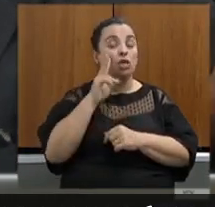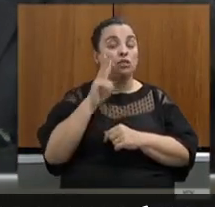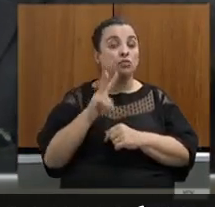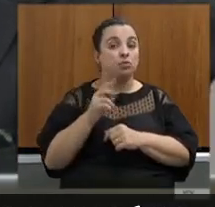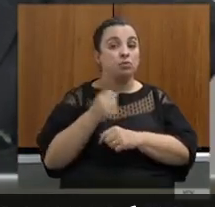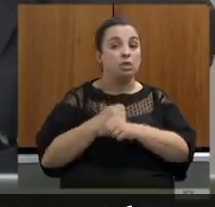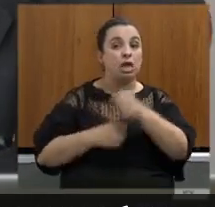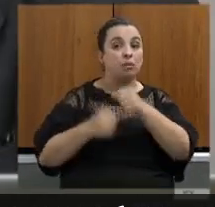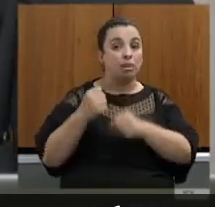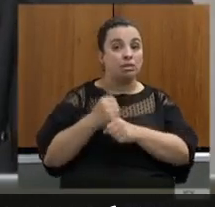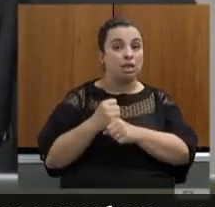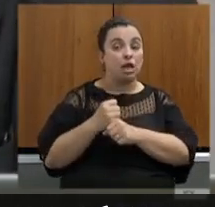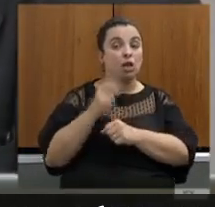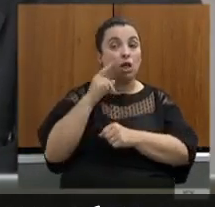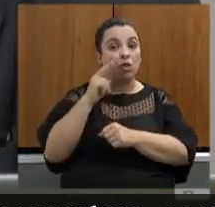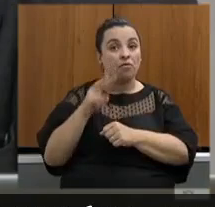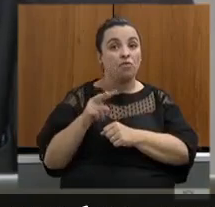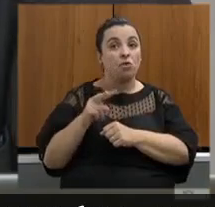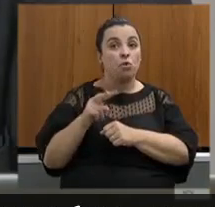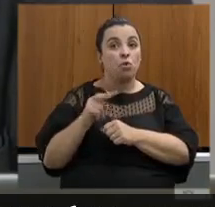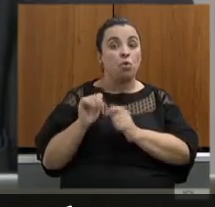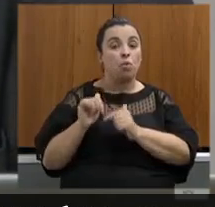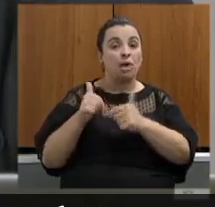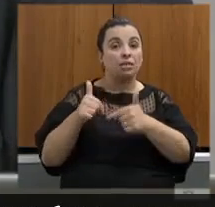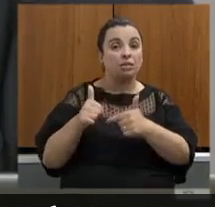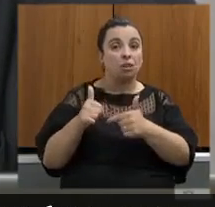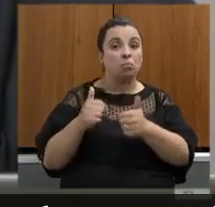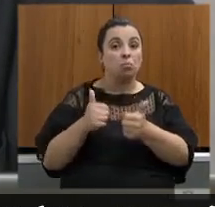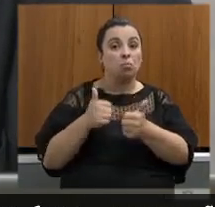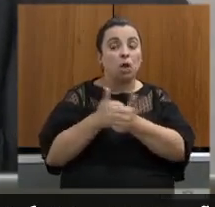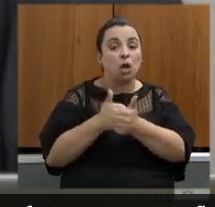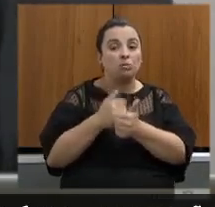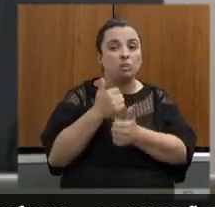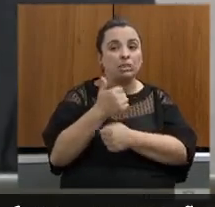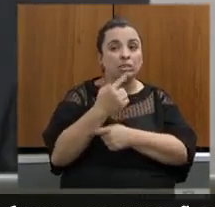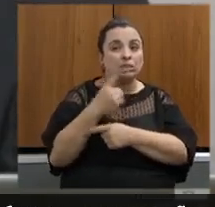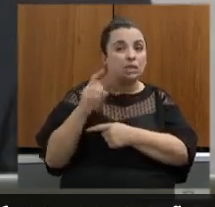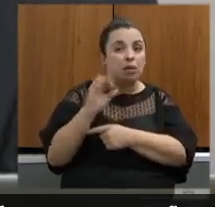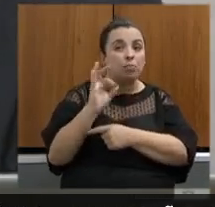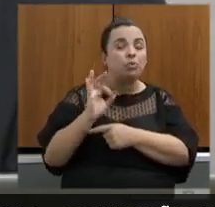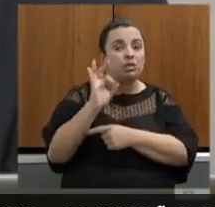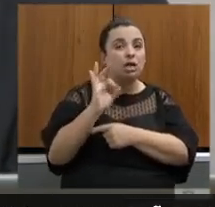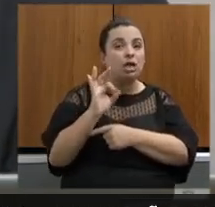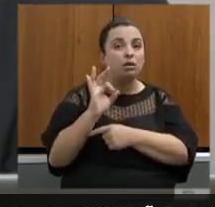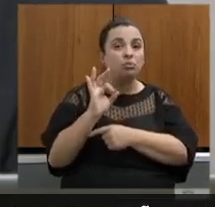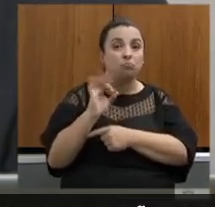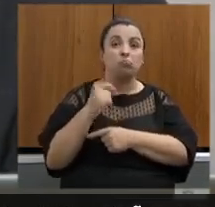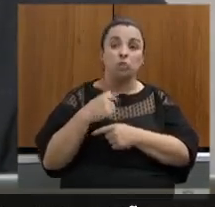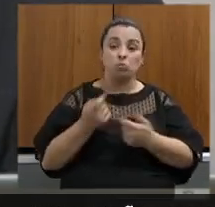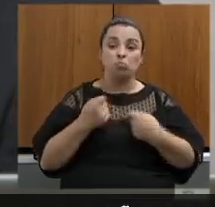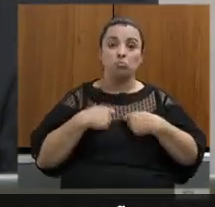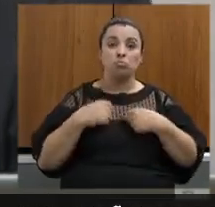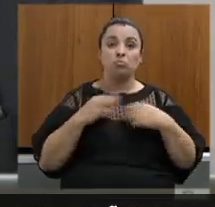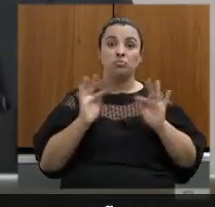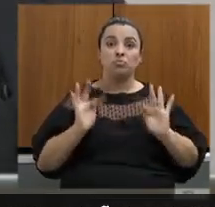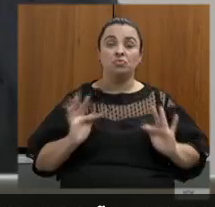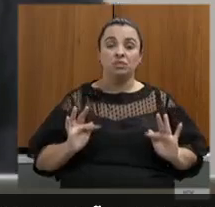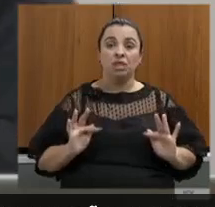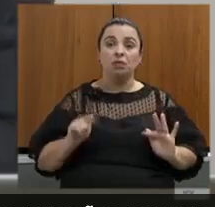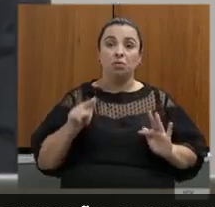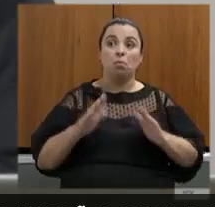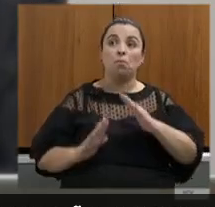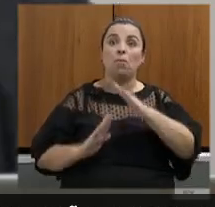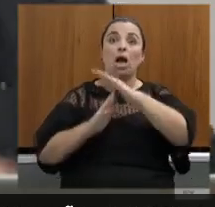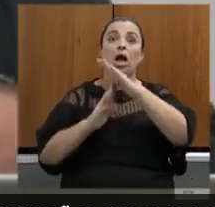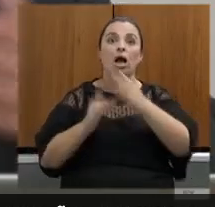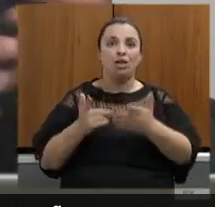um execução muito próximo assim por cento ficou bateu todos os recordes execução desse